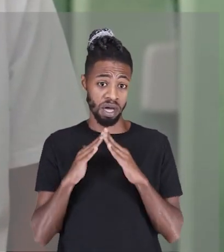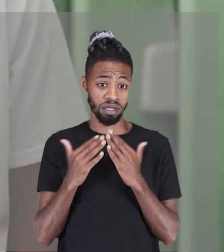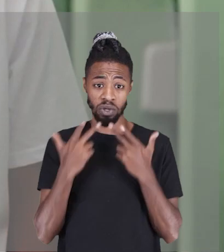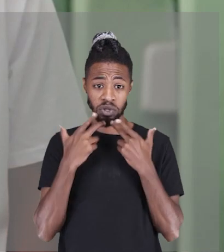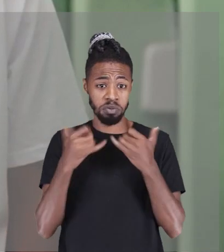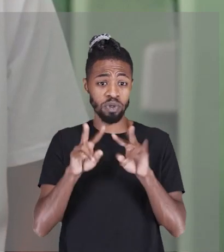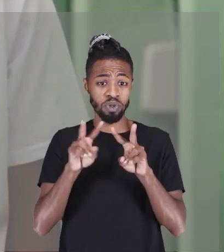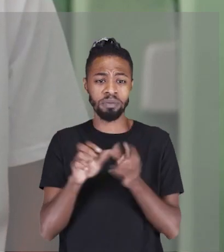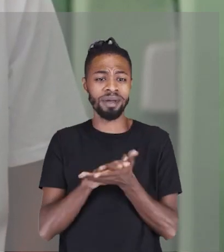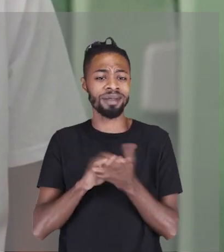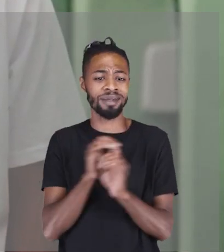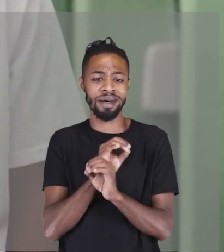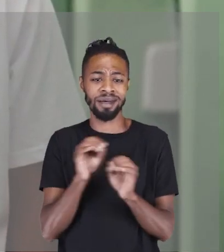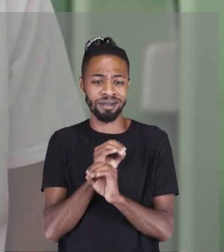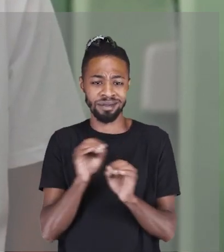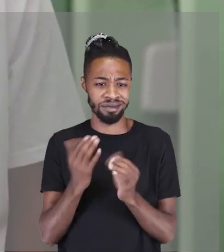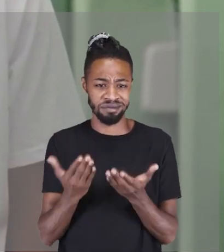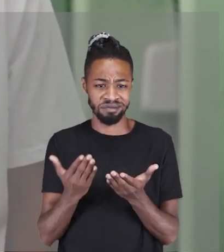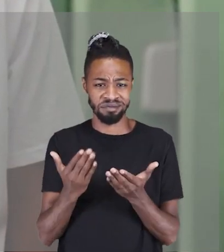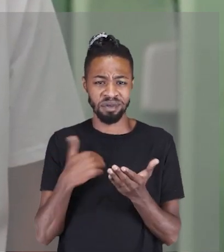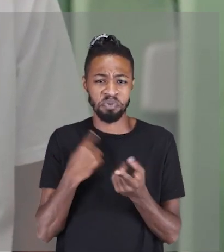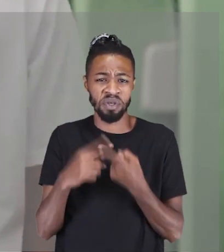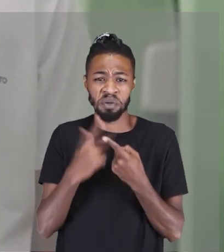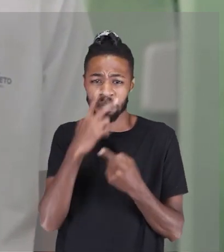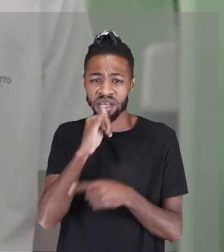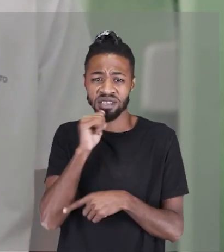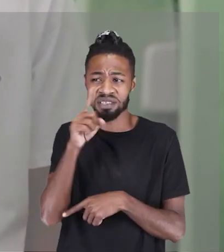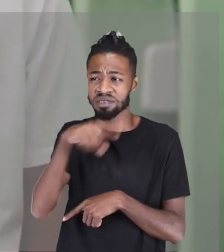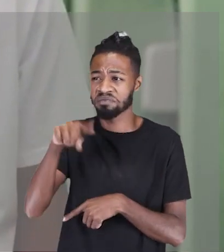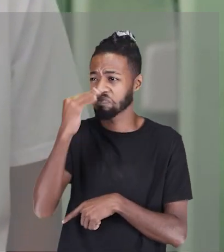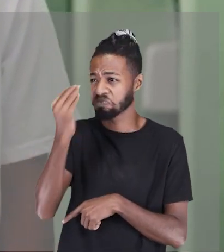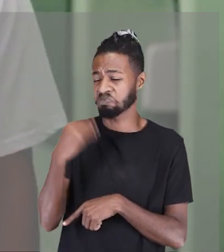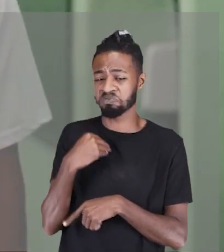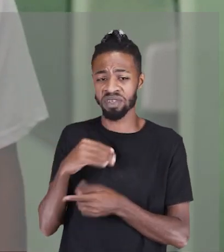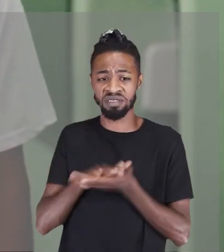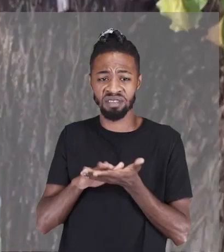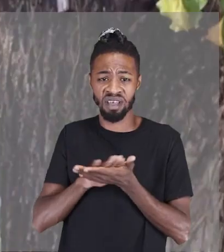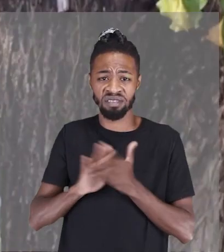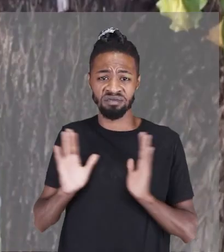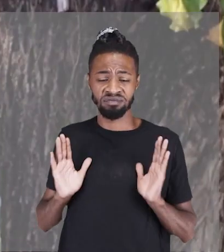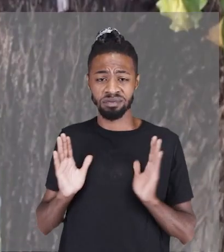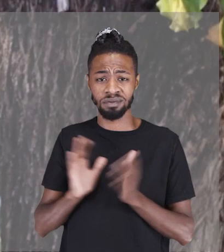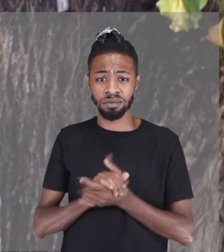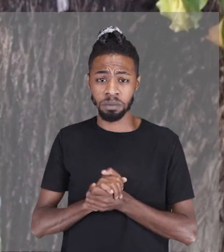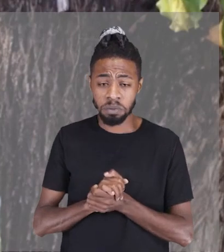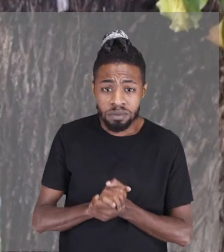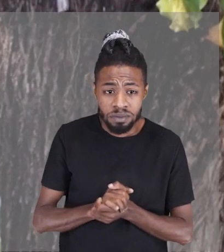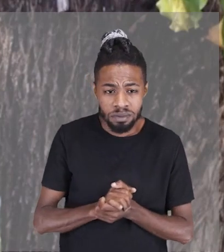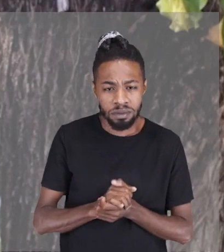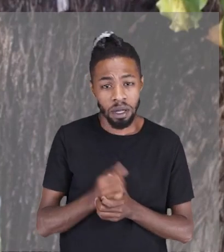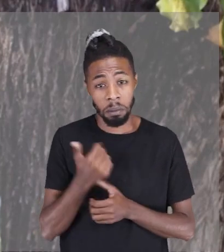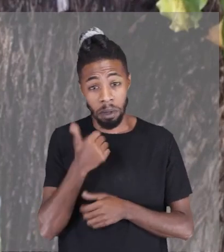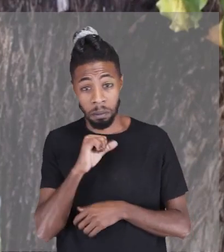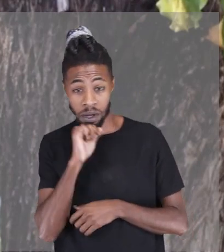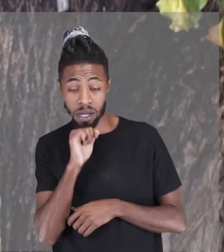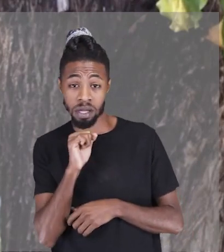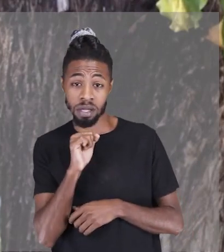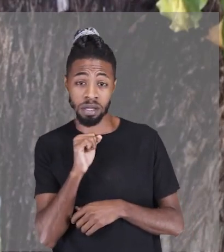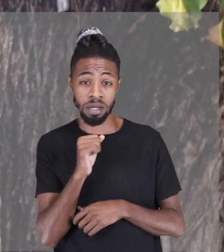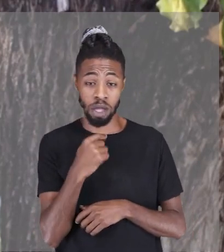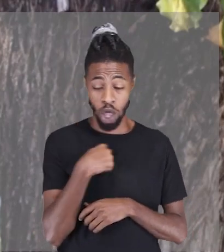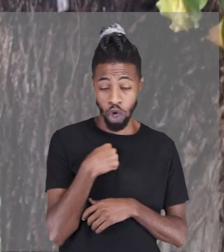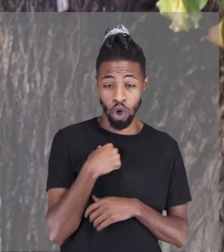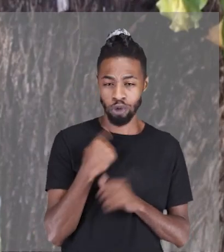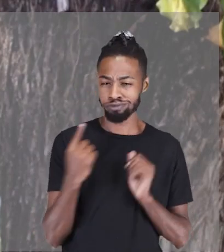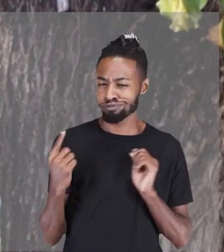mim. Eu não gosto de ficar falando que eu não gosto que ninguém fique se importando muito comigo, entendeu? Bom, a minha mãe e eu somos muito próximas, a